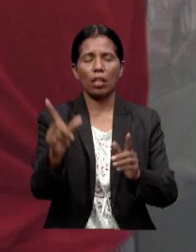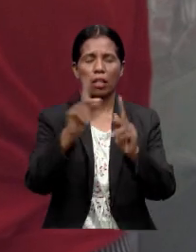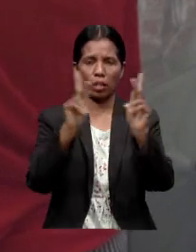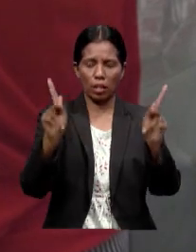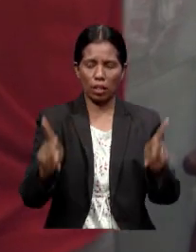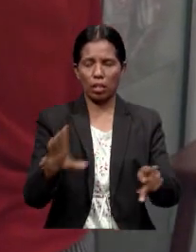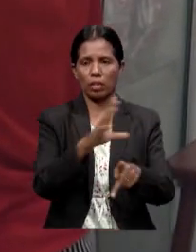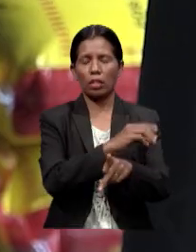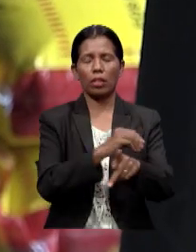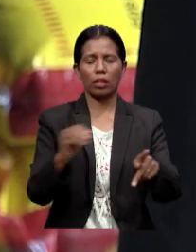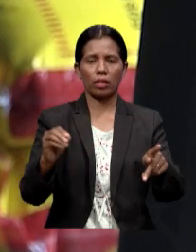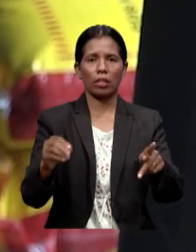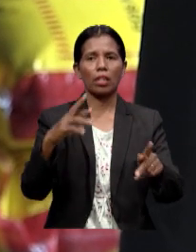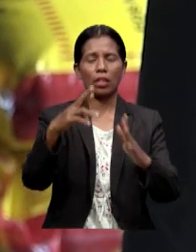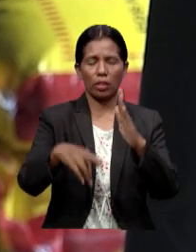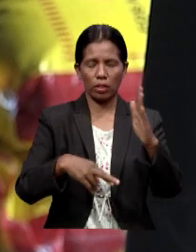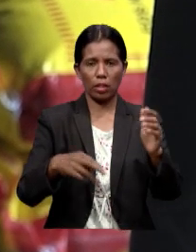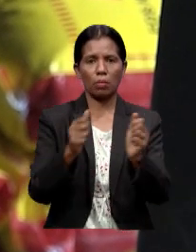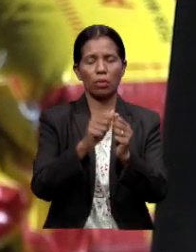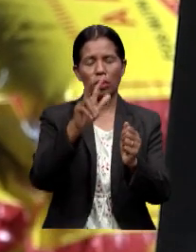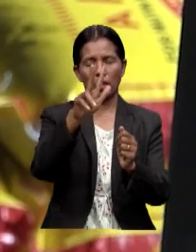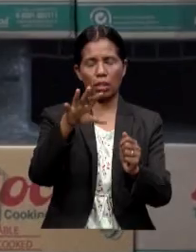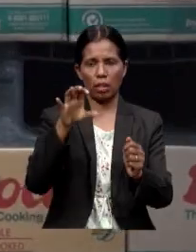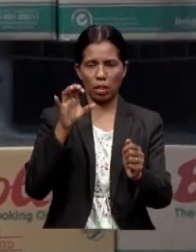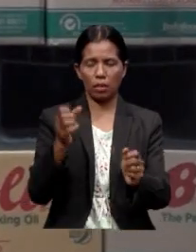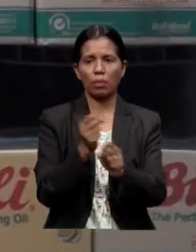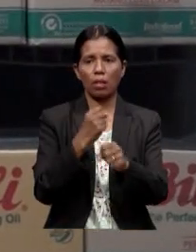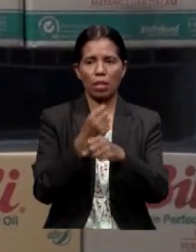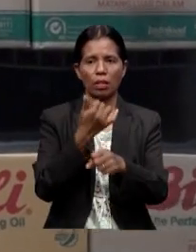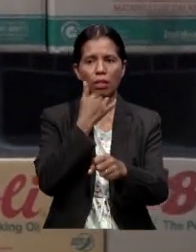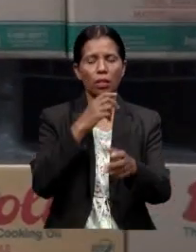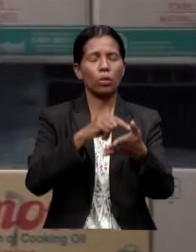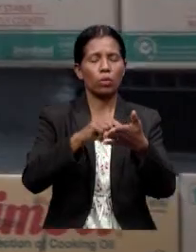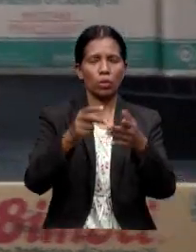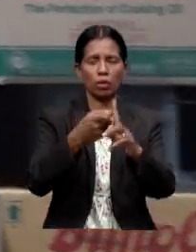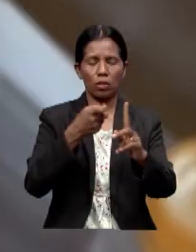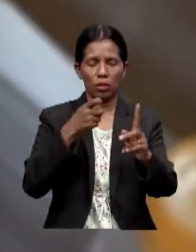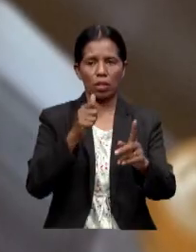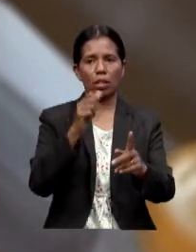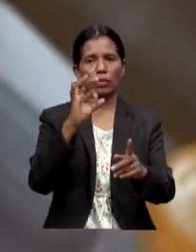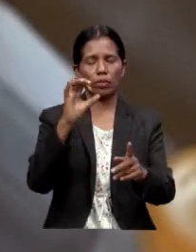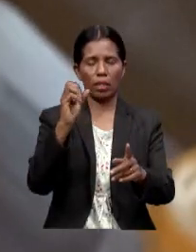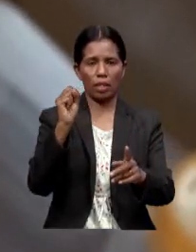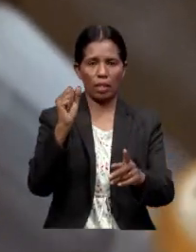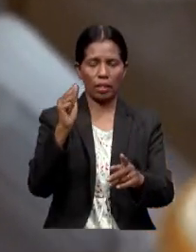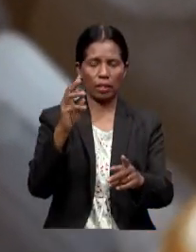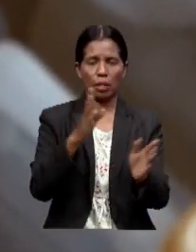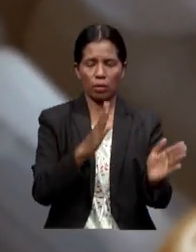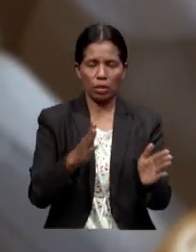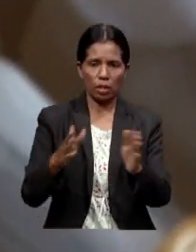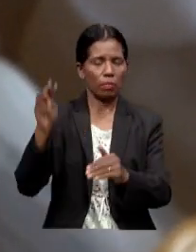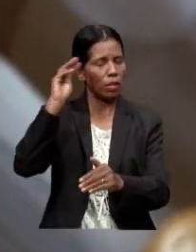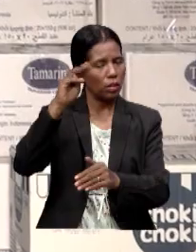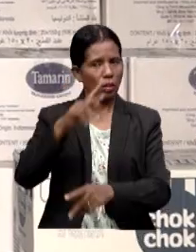quiosque no restaurante Atustolo Racing comete irregularidade. O número ne balon a IFAESA consegue processo do Ministério